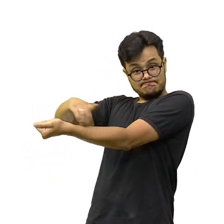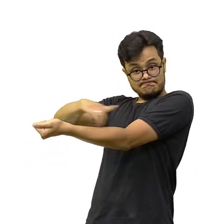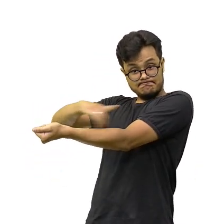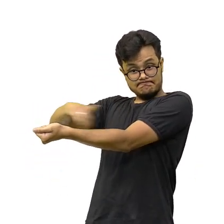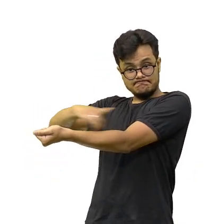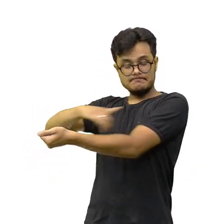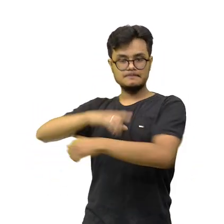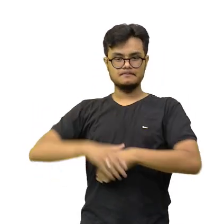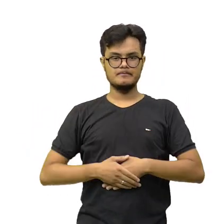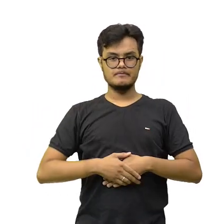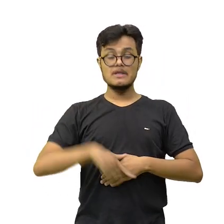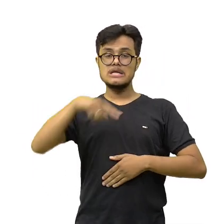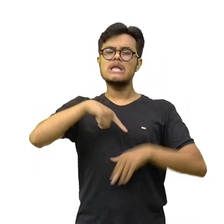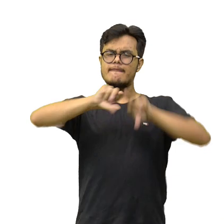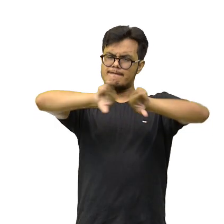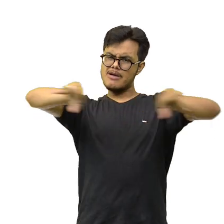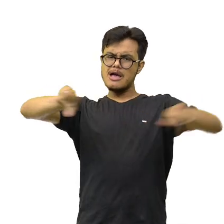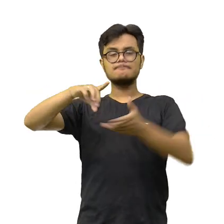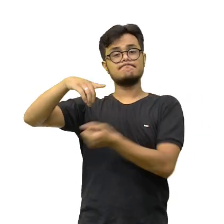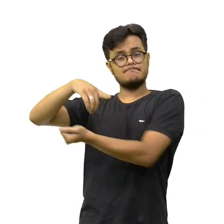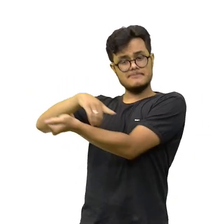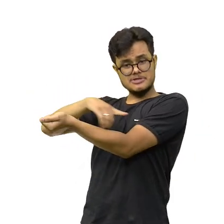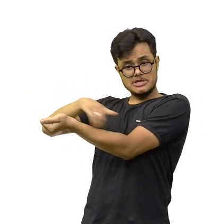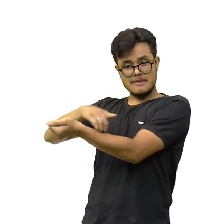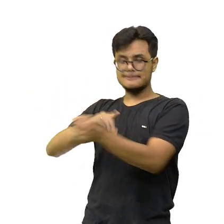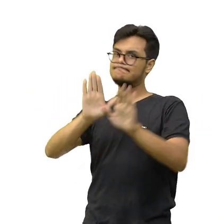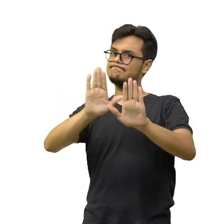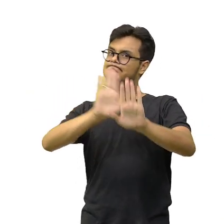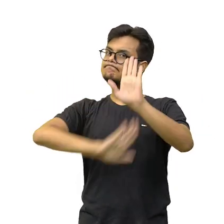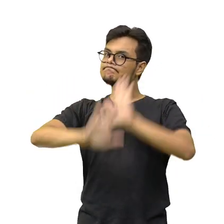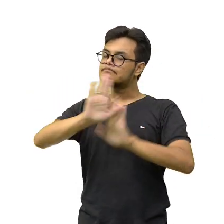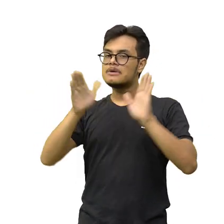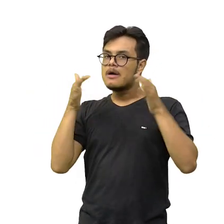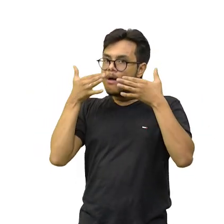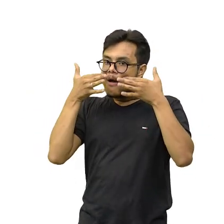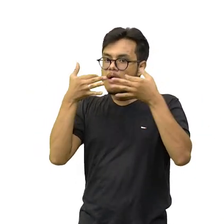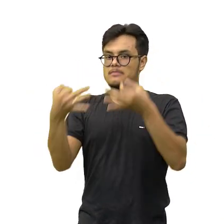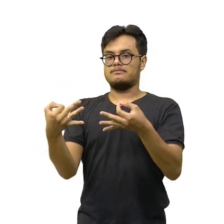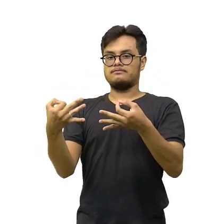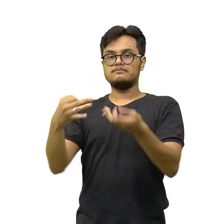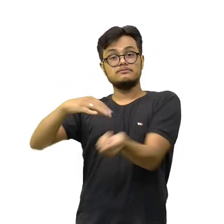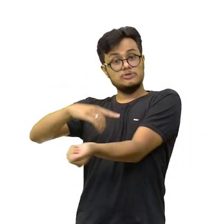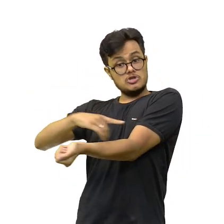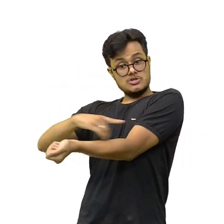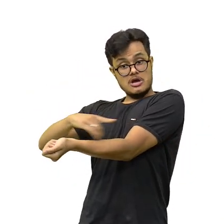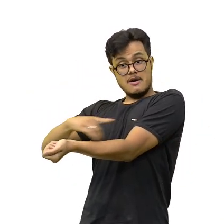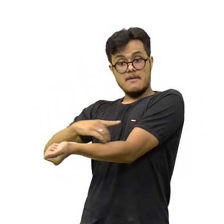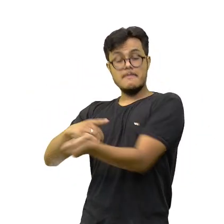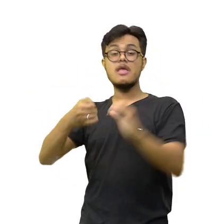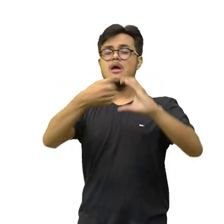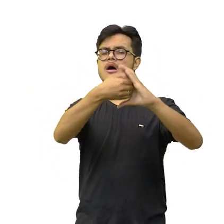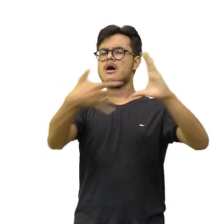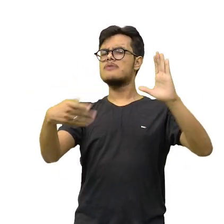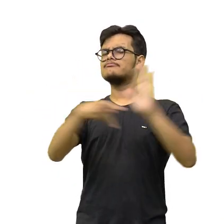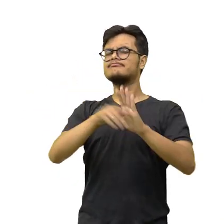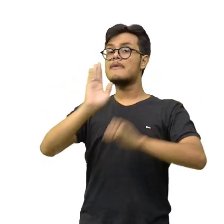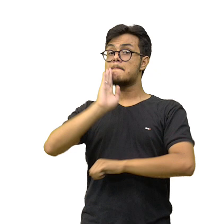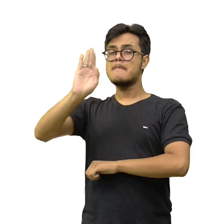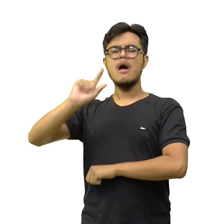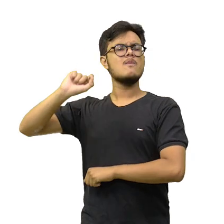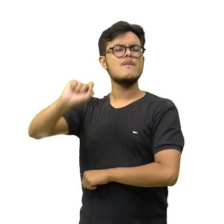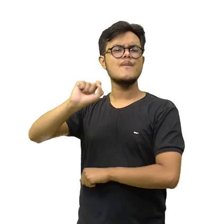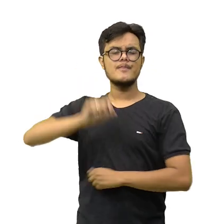temos vários tipos de diabetes, cuidado, viu? O diabetes é uma doença que caracteriza-se